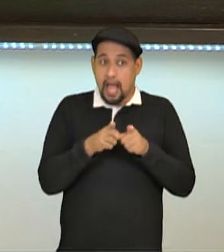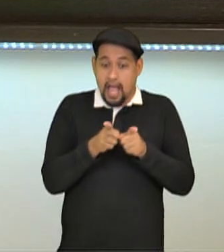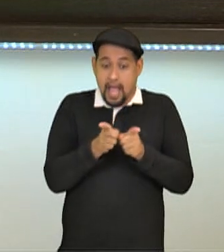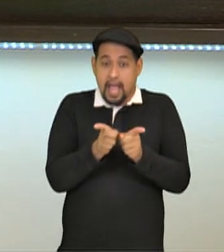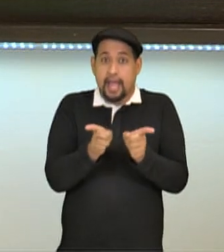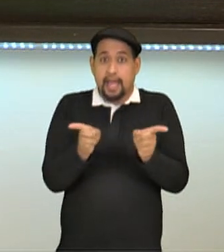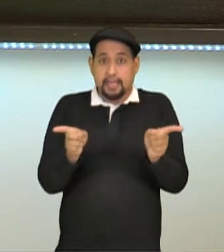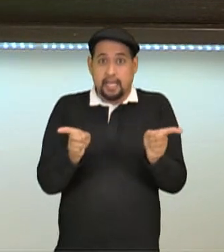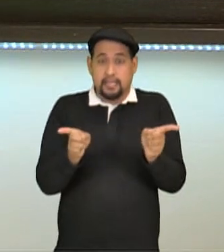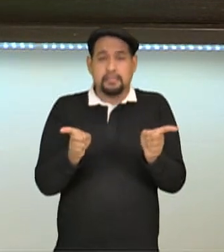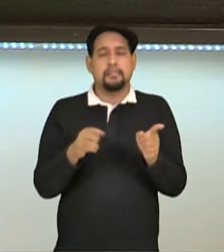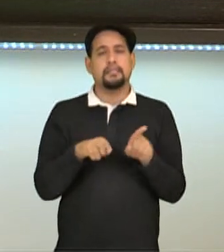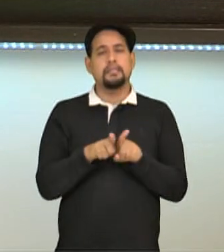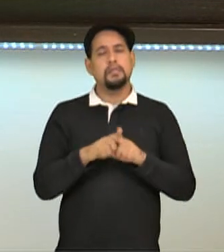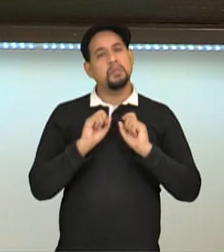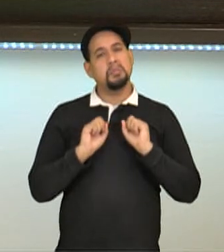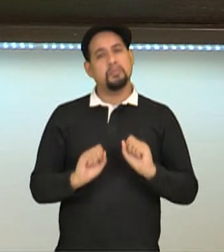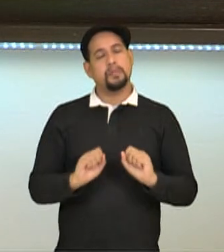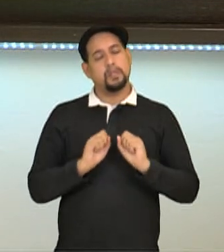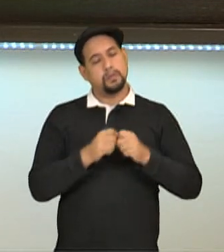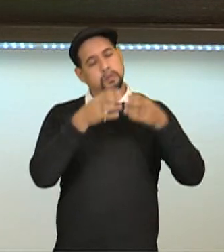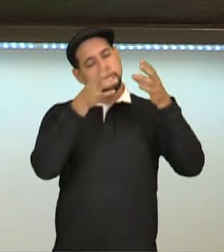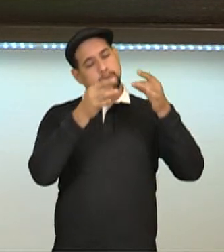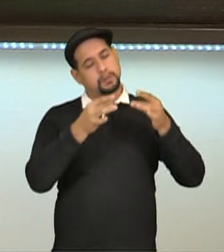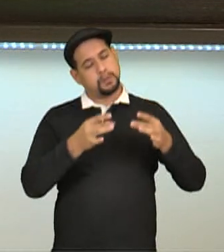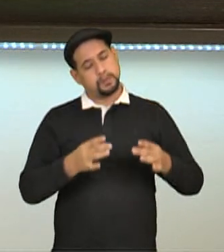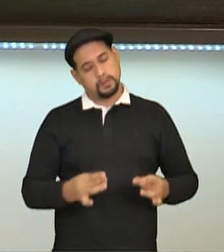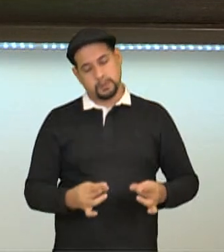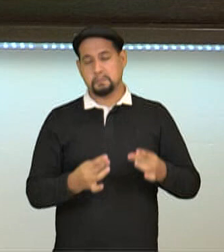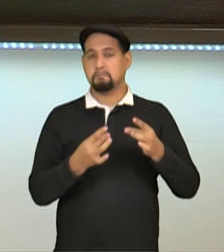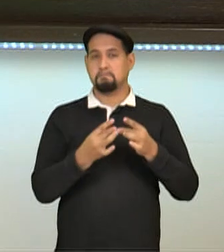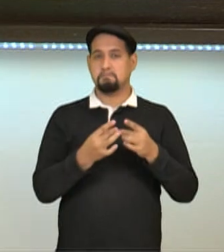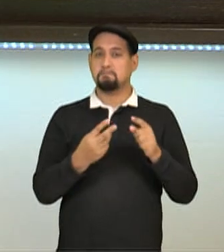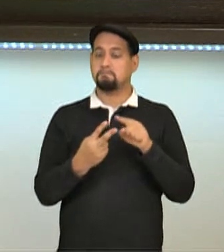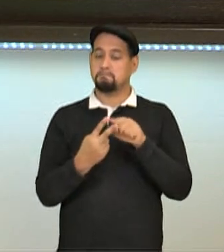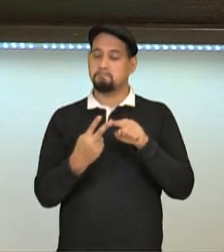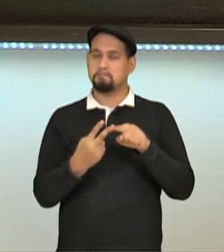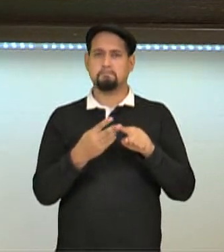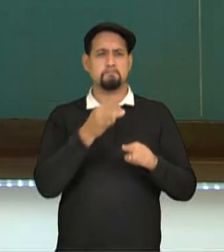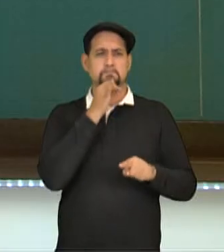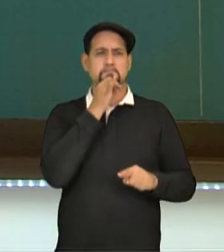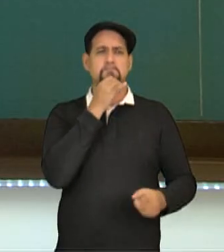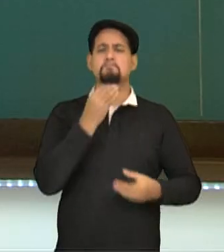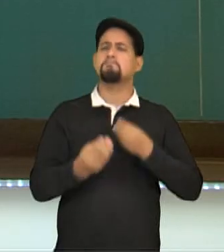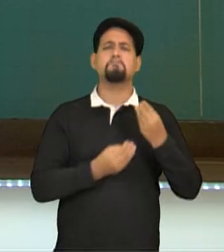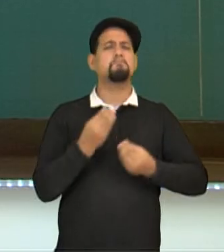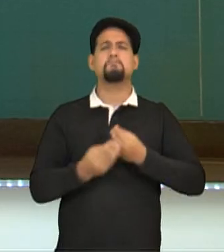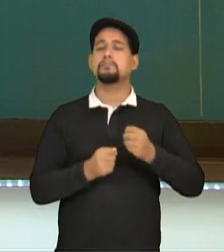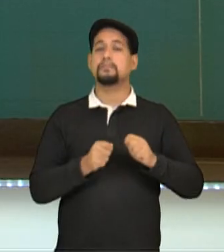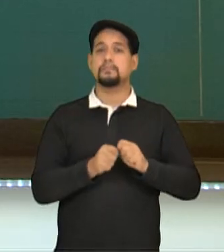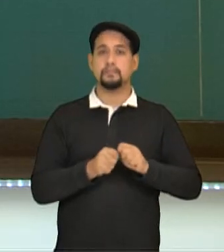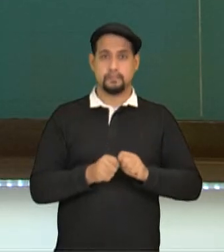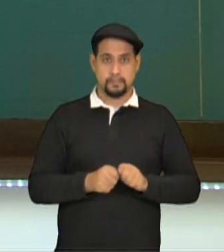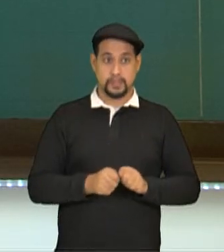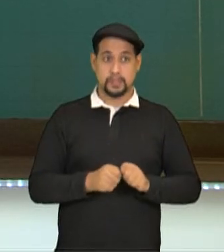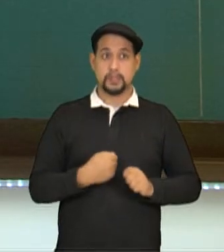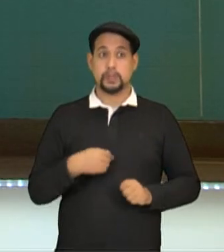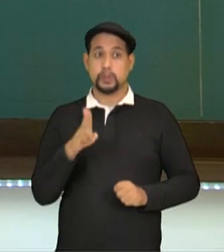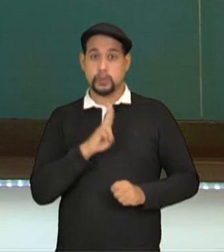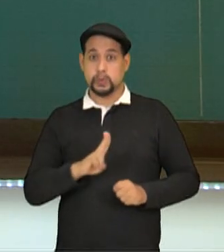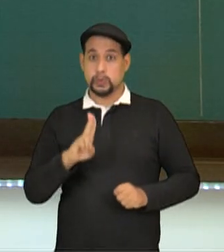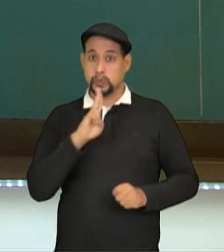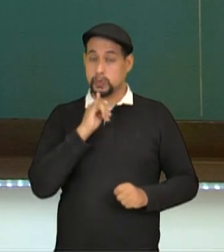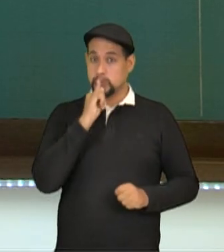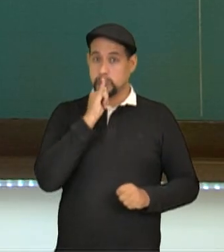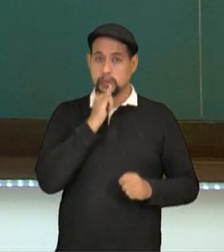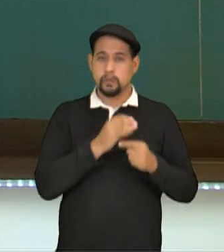de infinitos pontos, então eu posso demarcar 2 pontos ali naquela reta. Como é que eu faço isso? Eu faço um cruzamento aqui